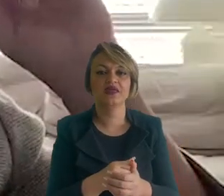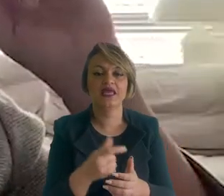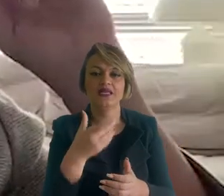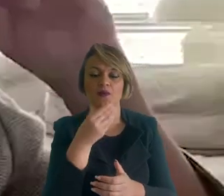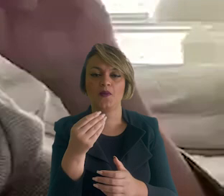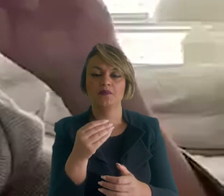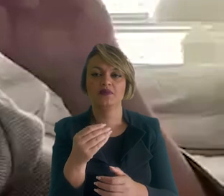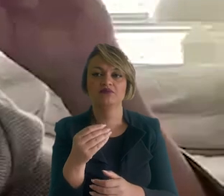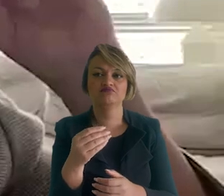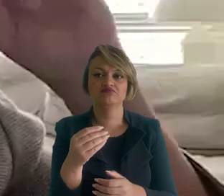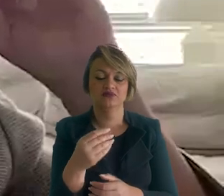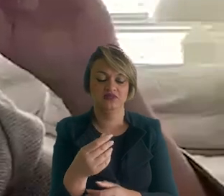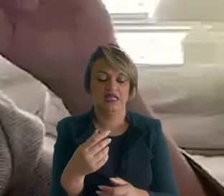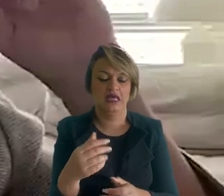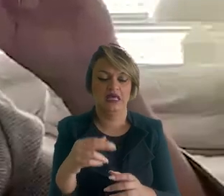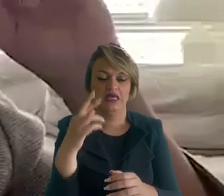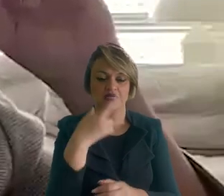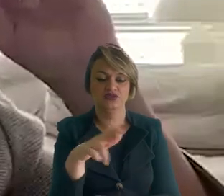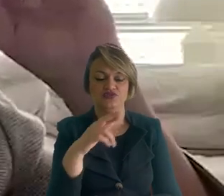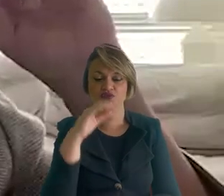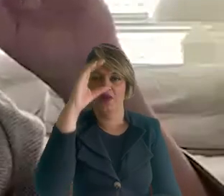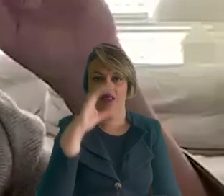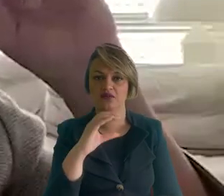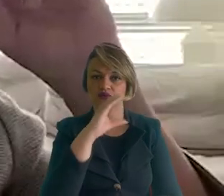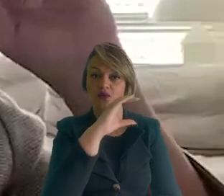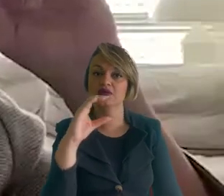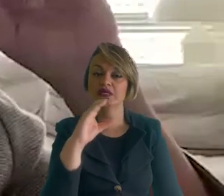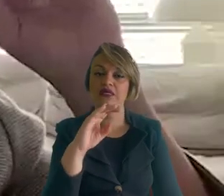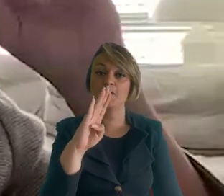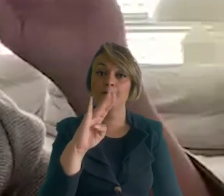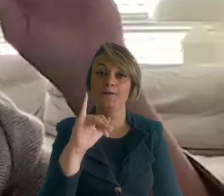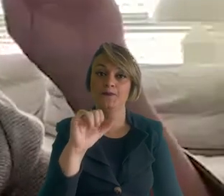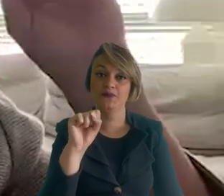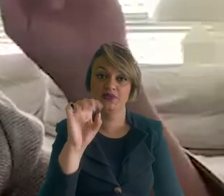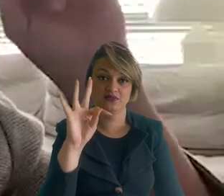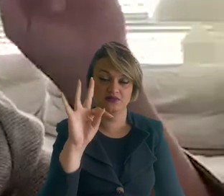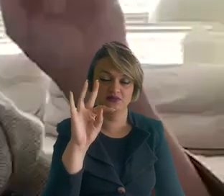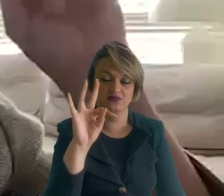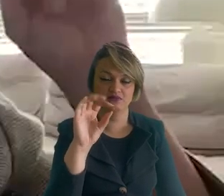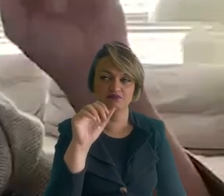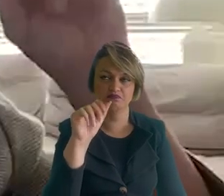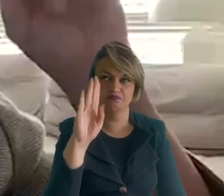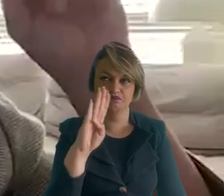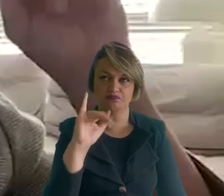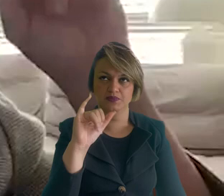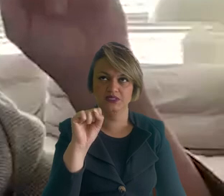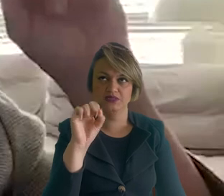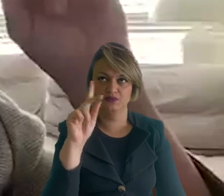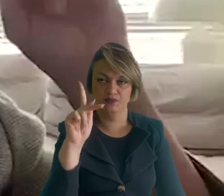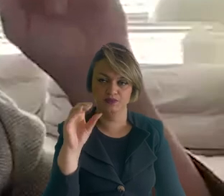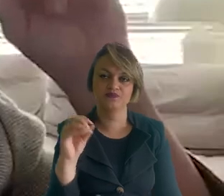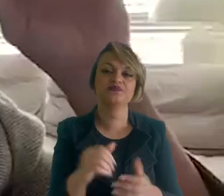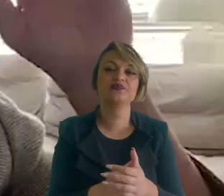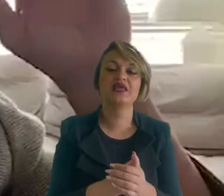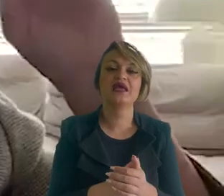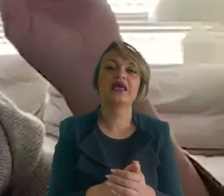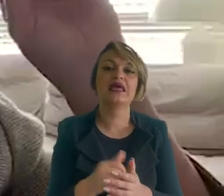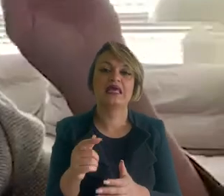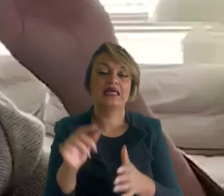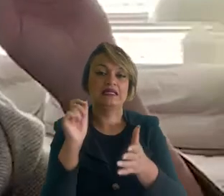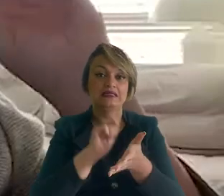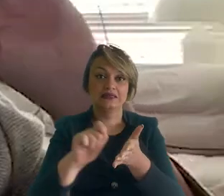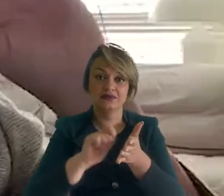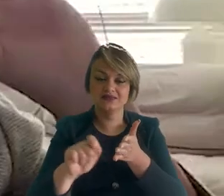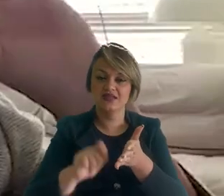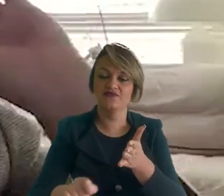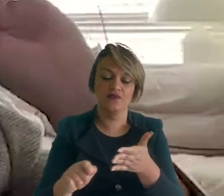bispo italiano Jean Franco ravazzi e um dia desses estava lendo um texto dele ele falou que nós